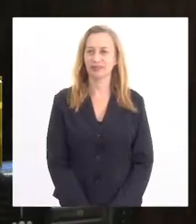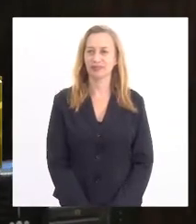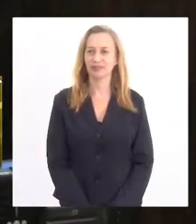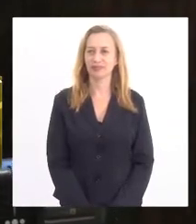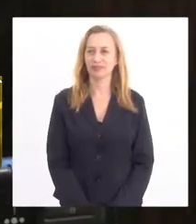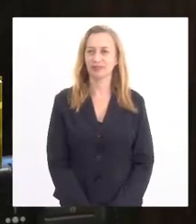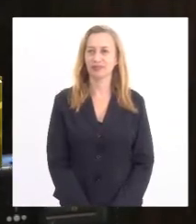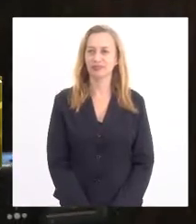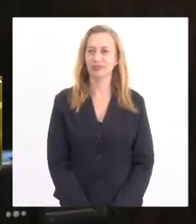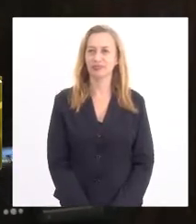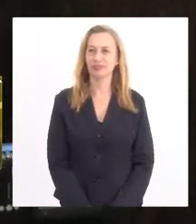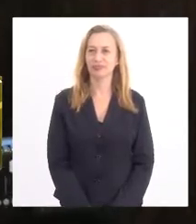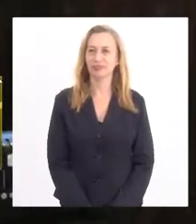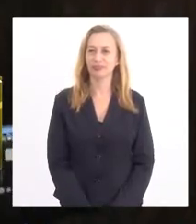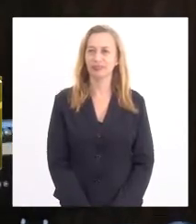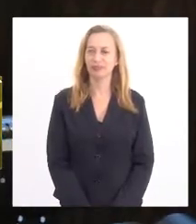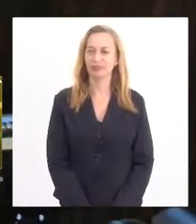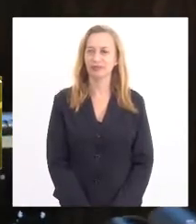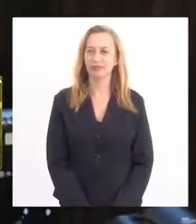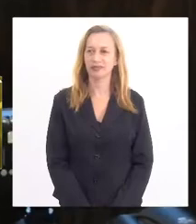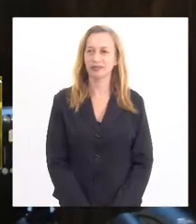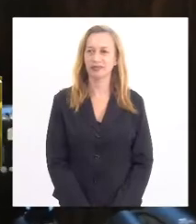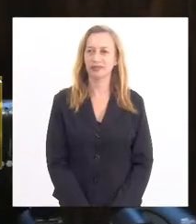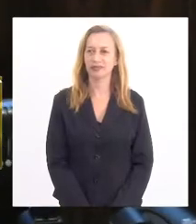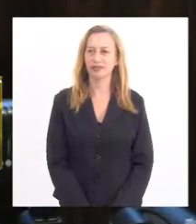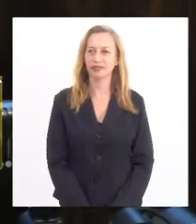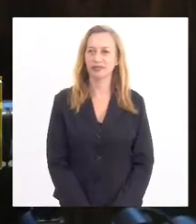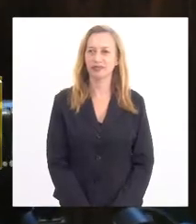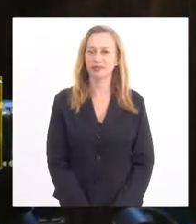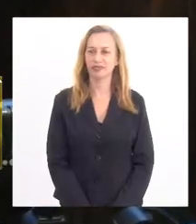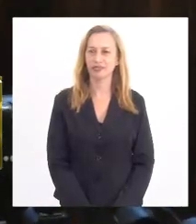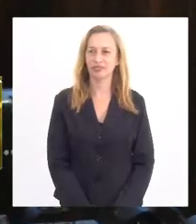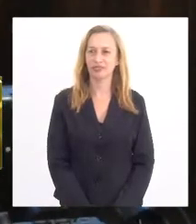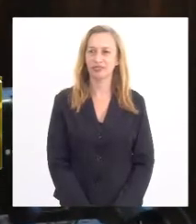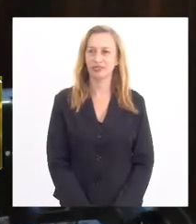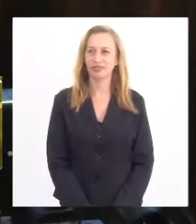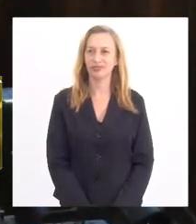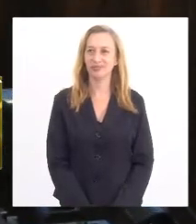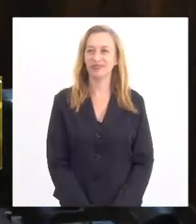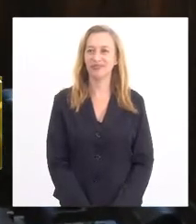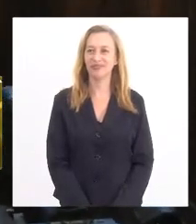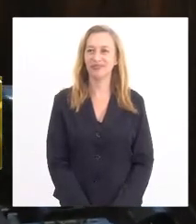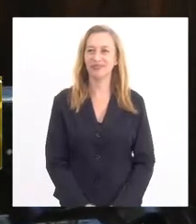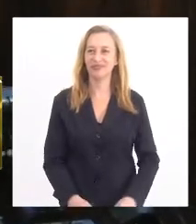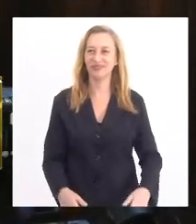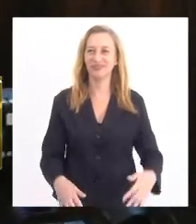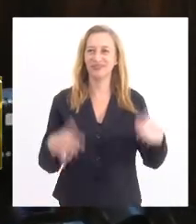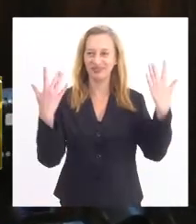E aí E aí eu